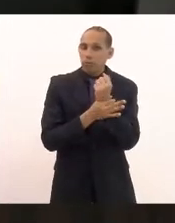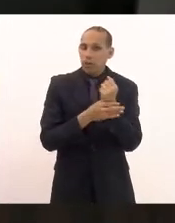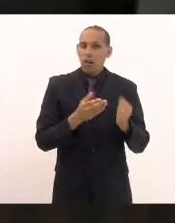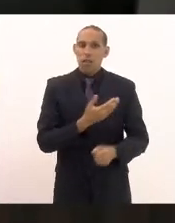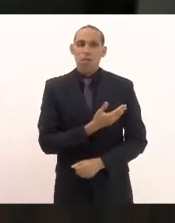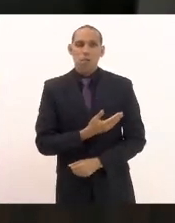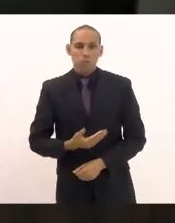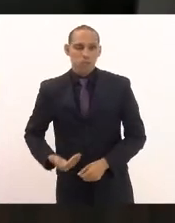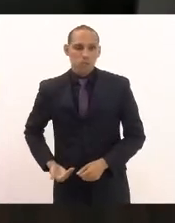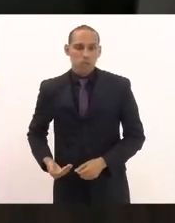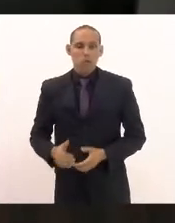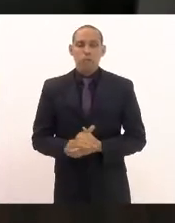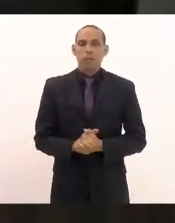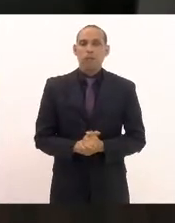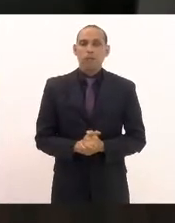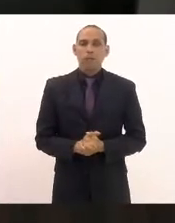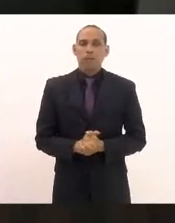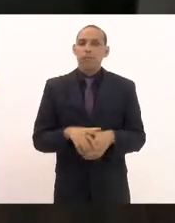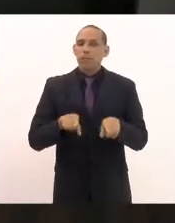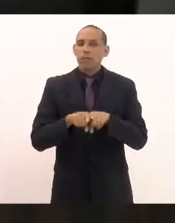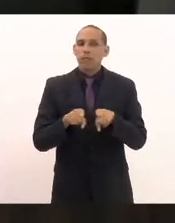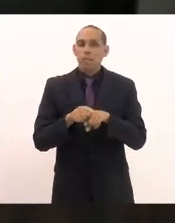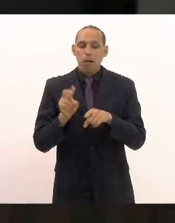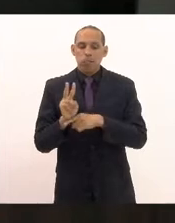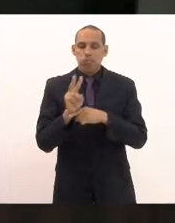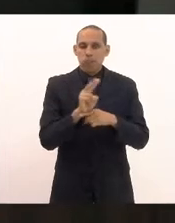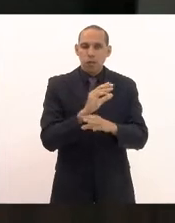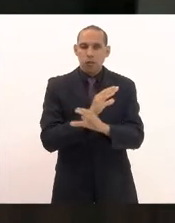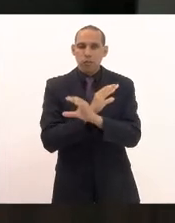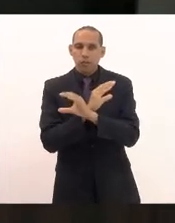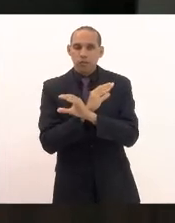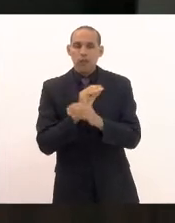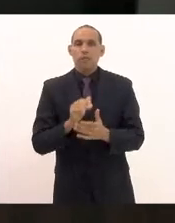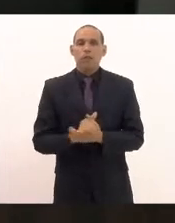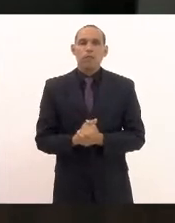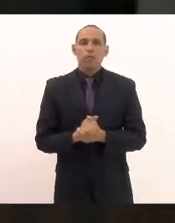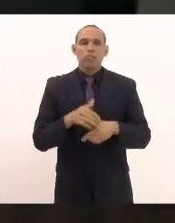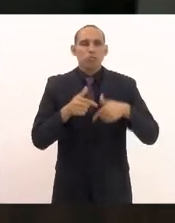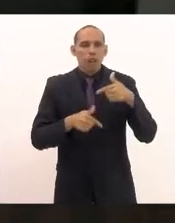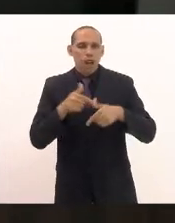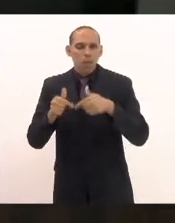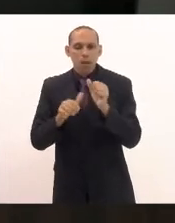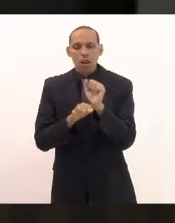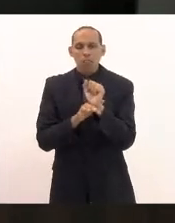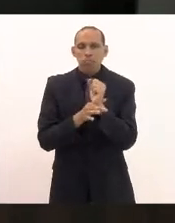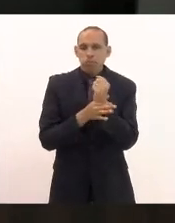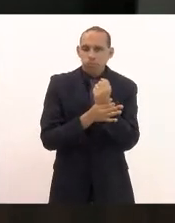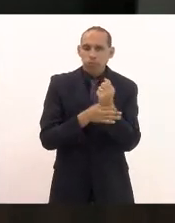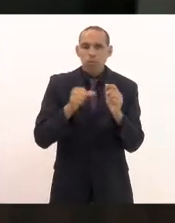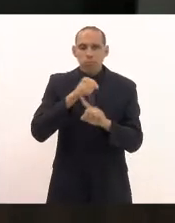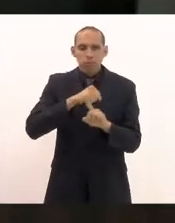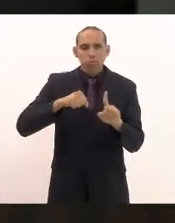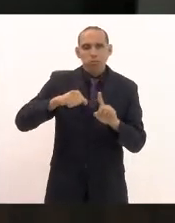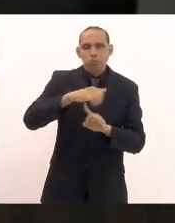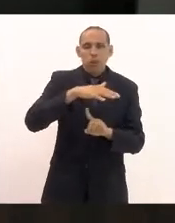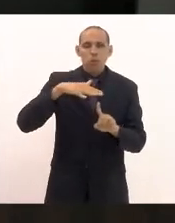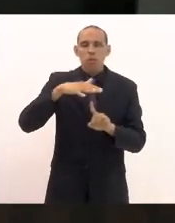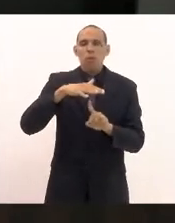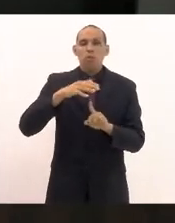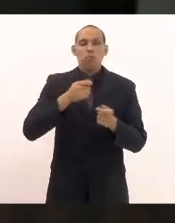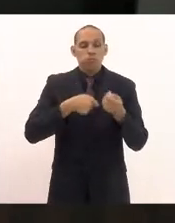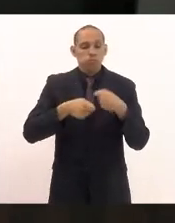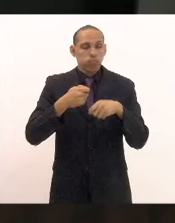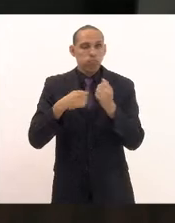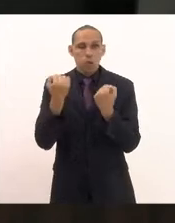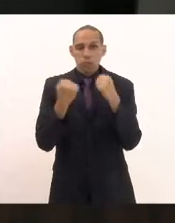de polícia favorável, de defesa civil favorável, de trabalho e legislação social e seguridade social favorável, de economia, indústria